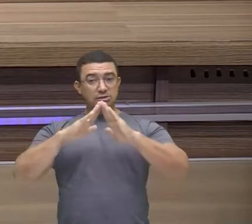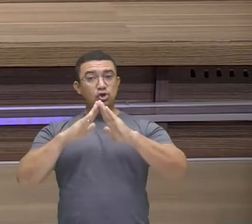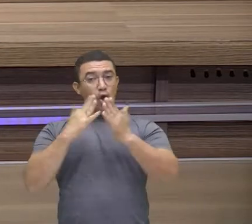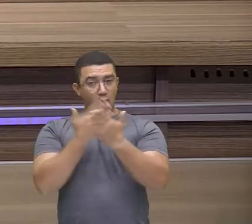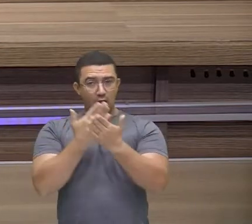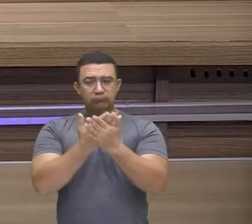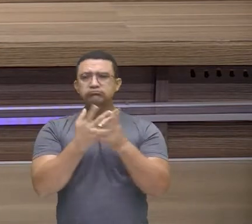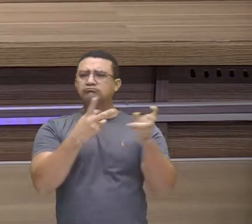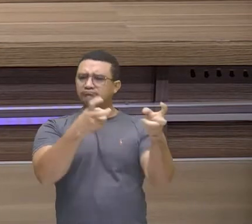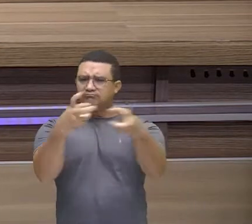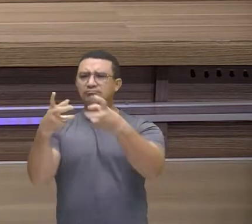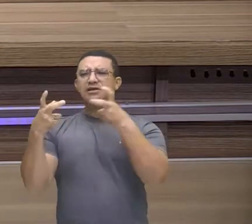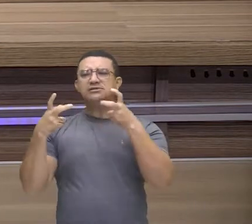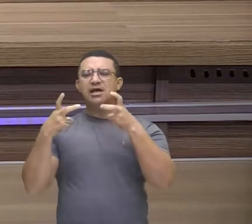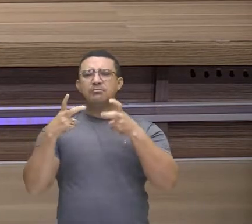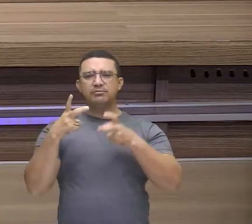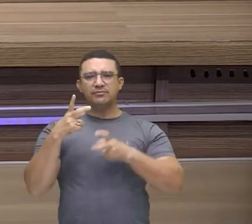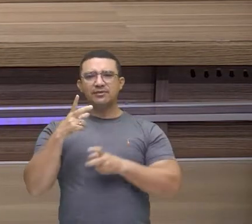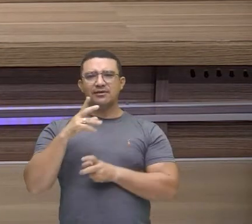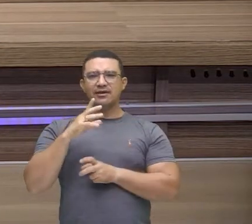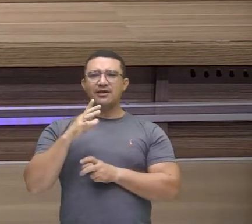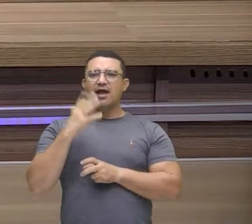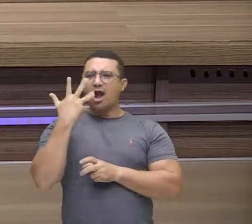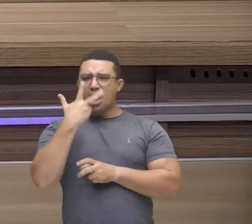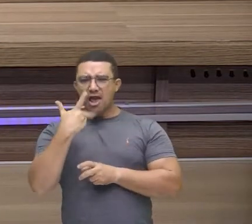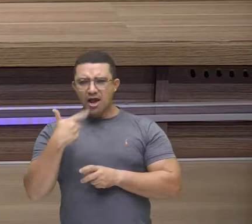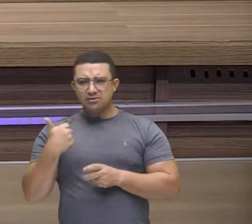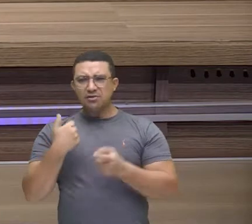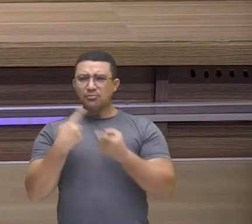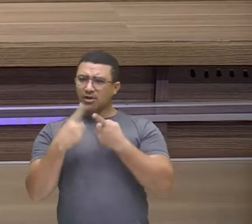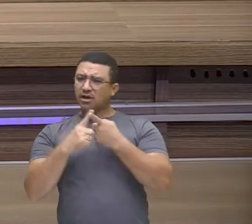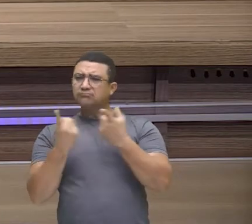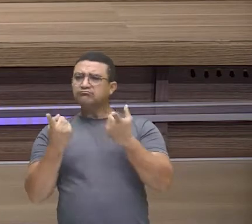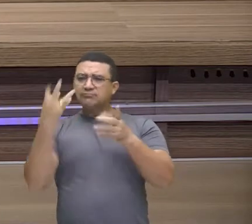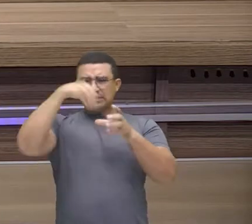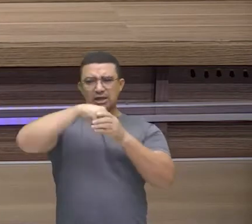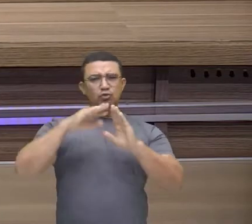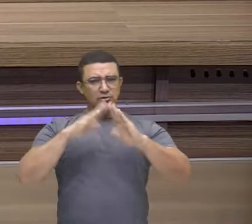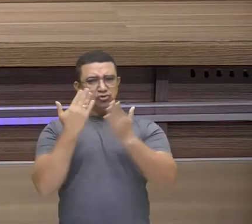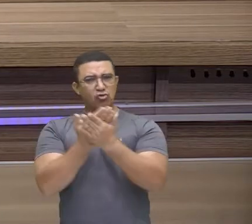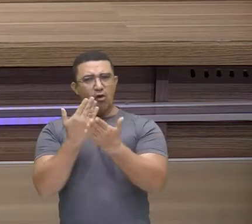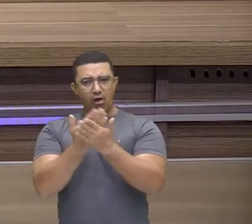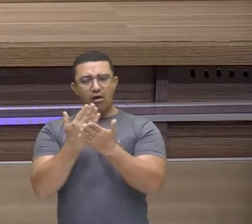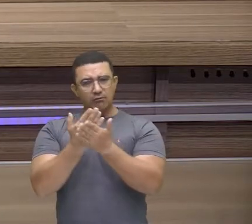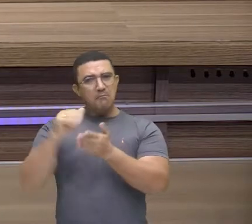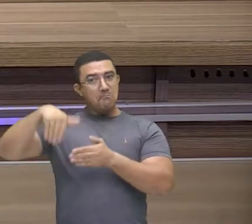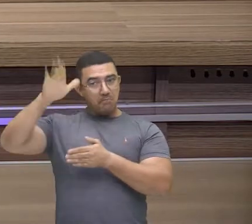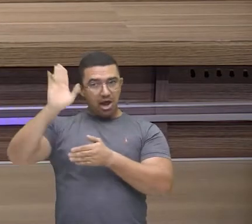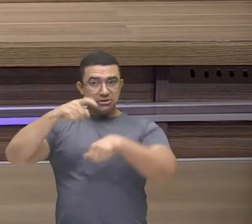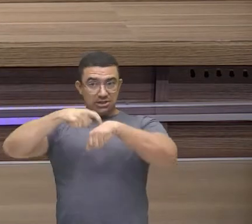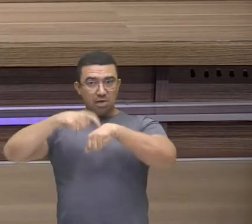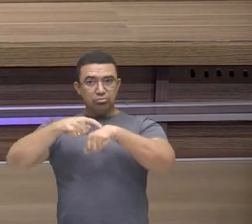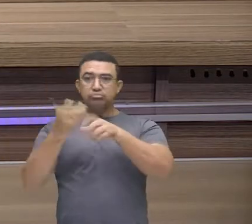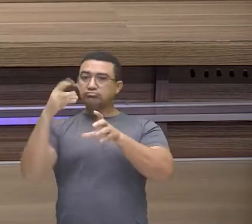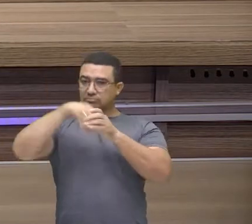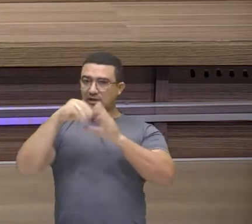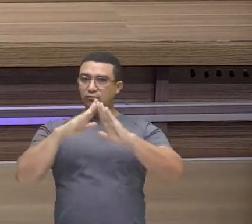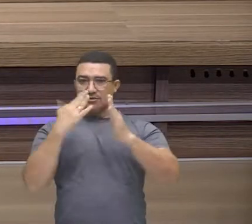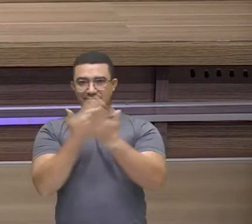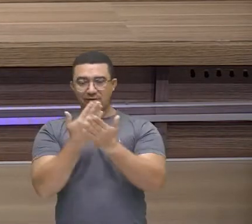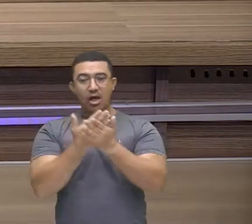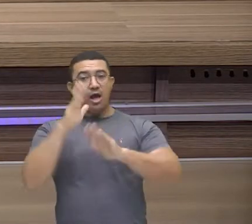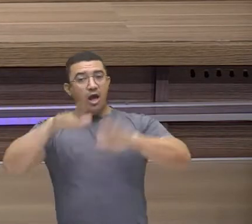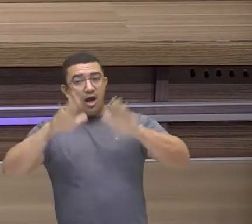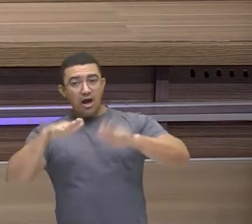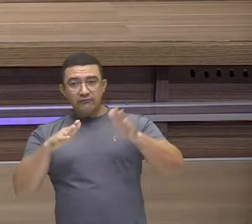As crianças passam mais tempo dentro da escola do que dentro de casa. E dentro de casa tem um momento que ela chega, tem que